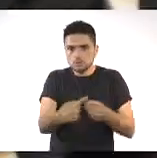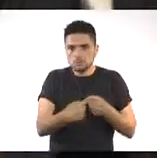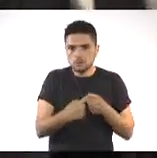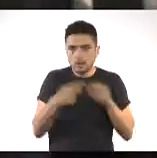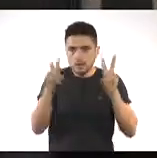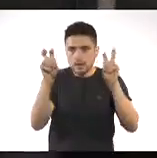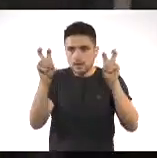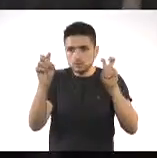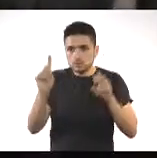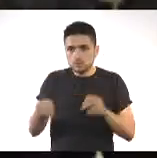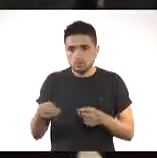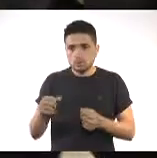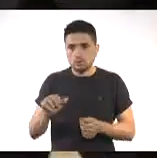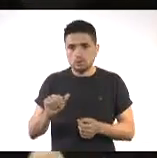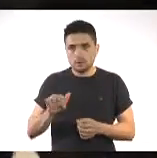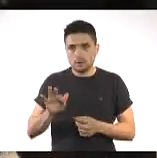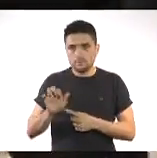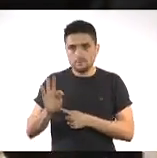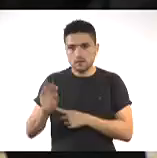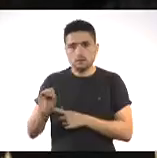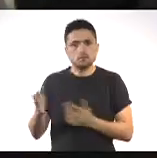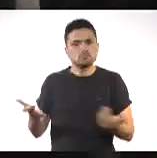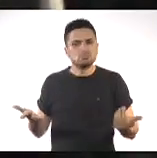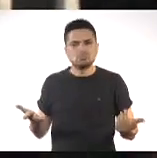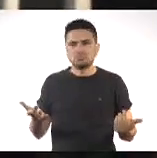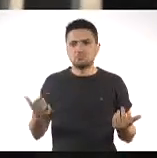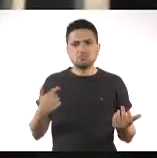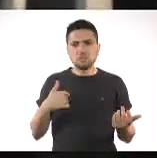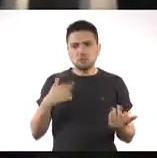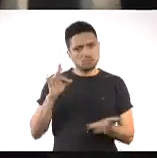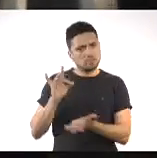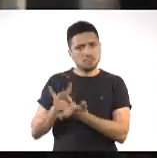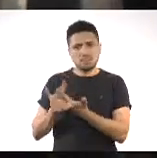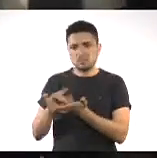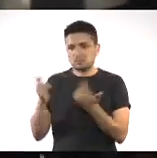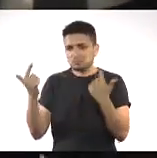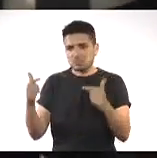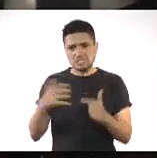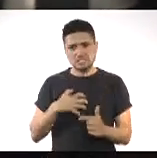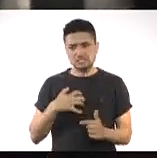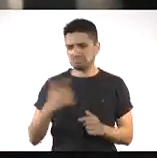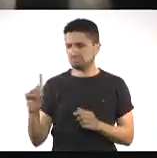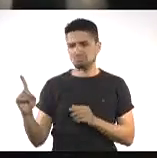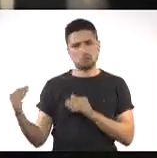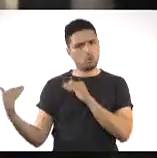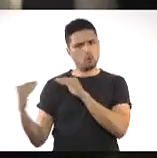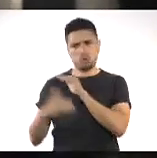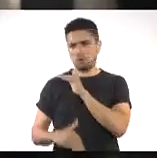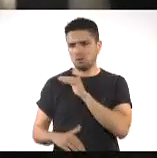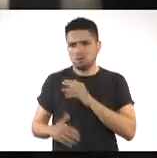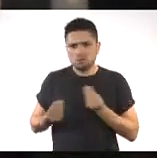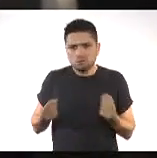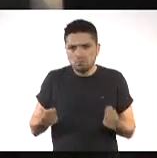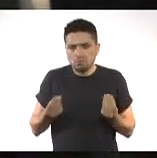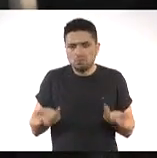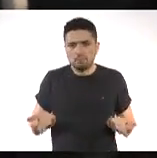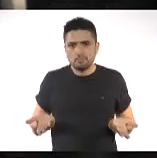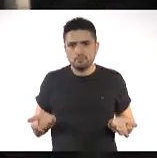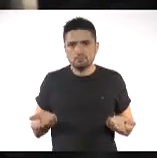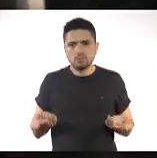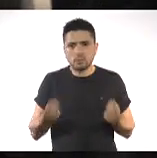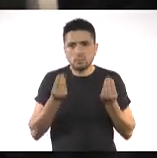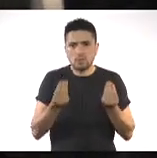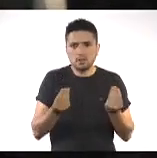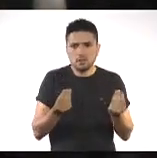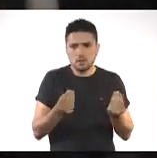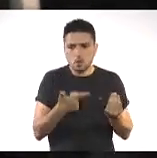assunto é afeto, eu honestamente eu não vejo sentido nenhum desse paralelismo,